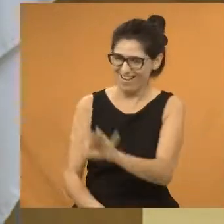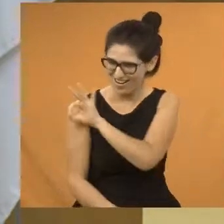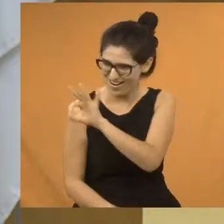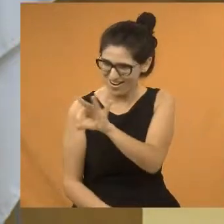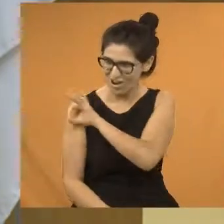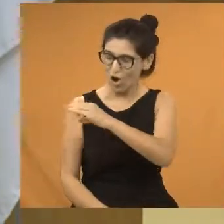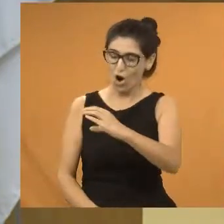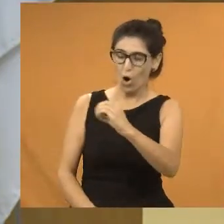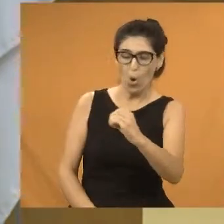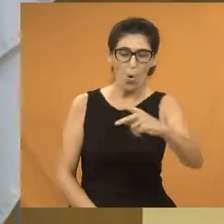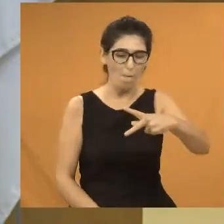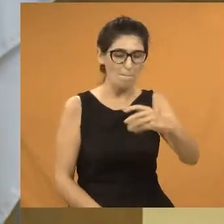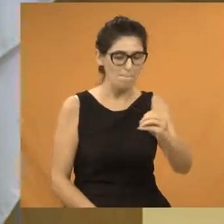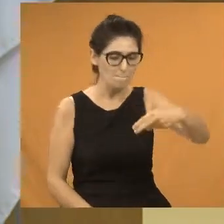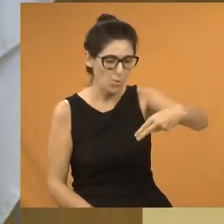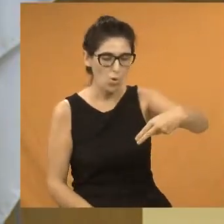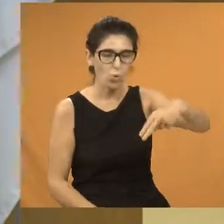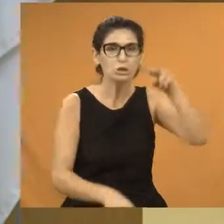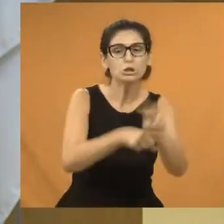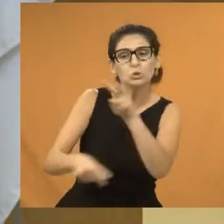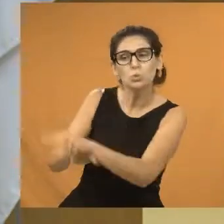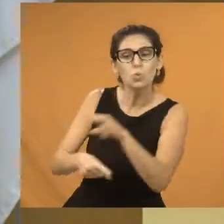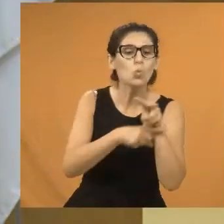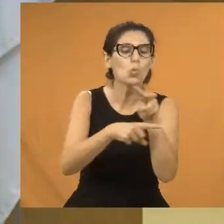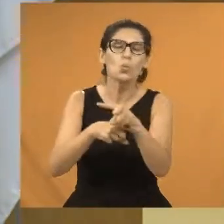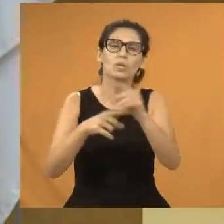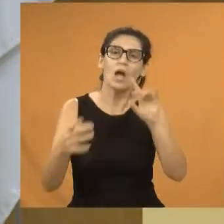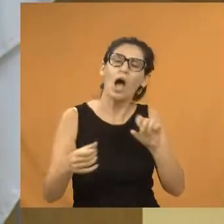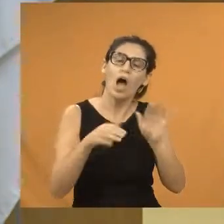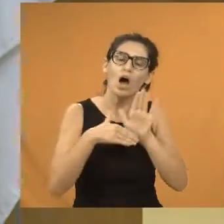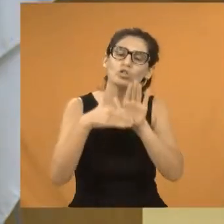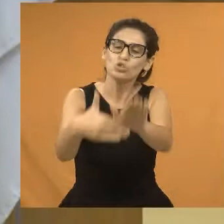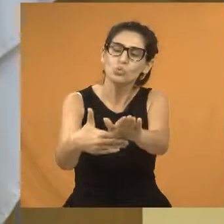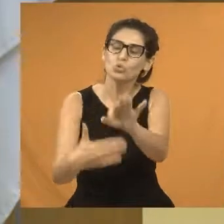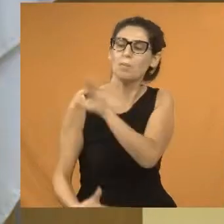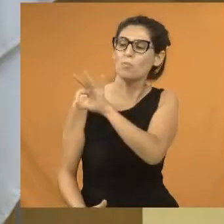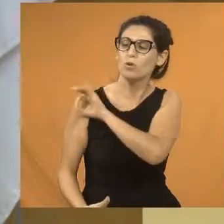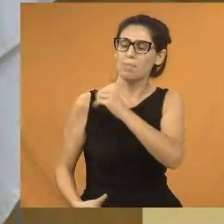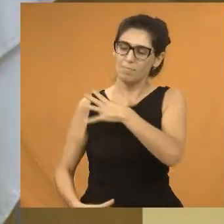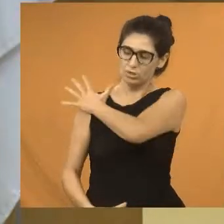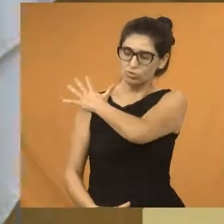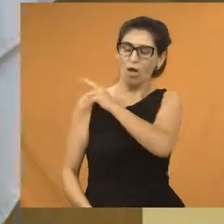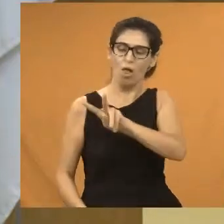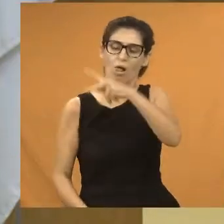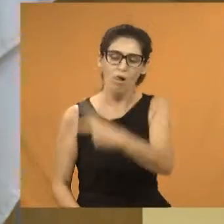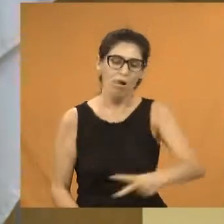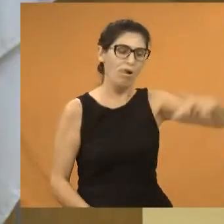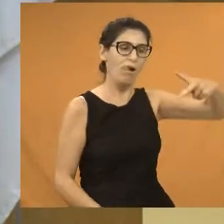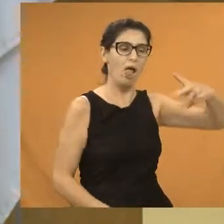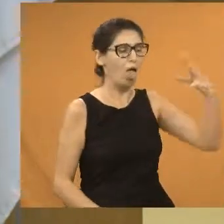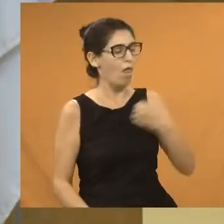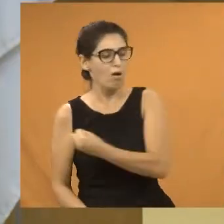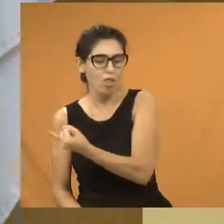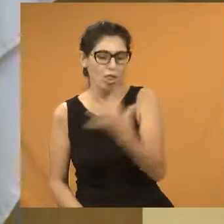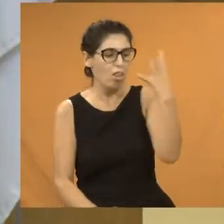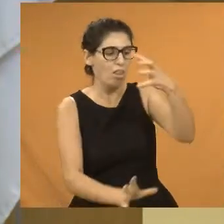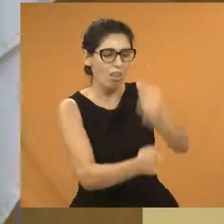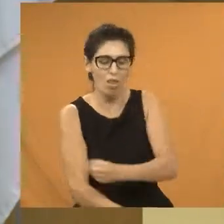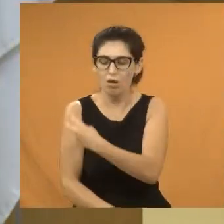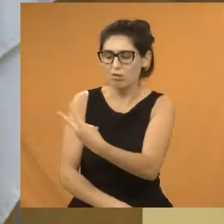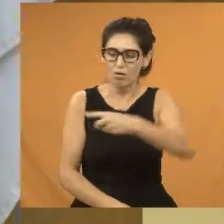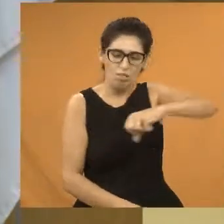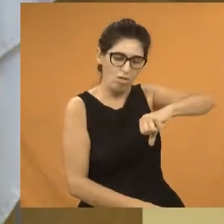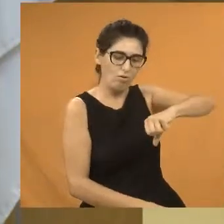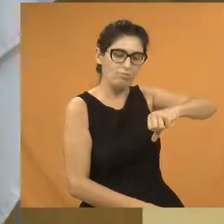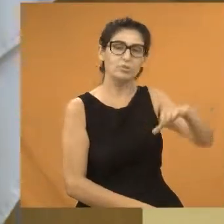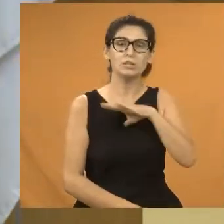Copom é quem coordena a ação da Polícia Militar no nosso Vale do Paraíba, nas 39 cidades do Vale do Paraíba.